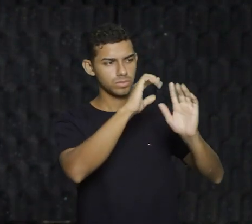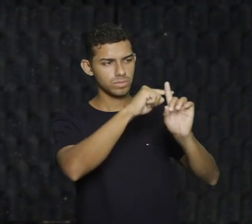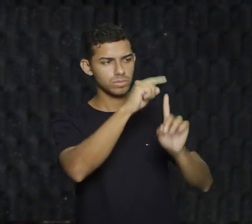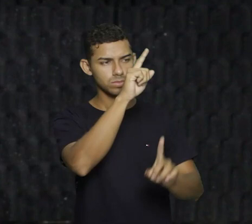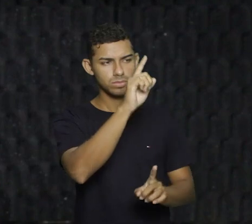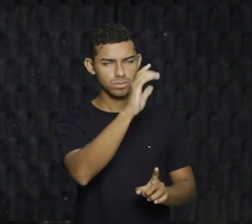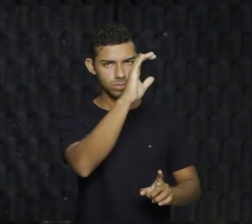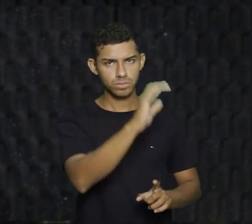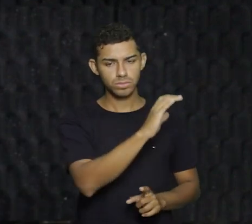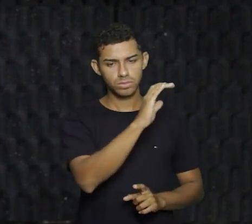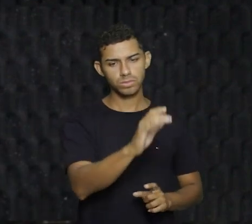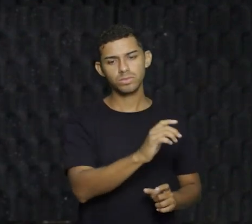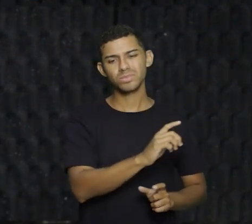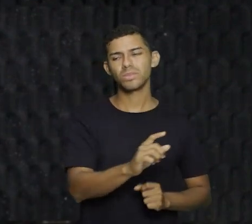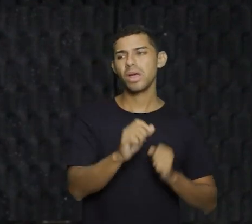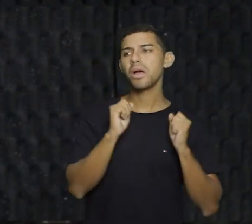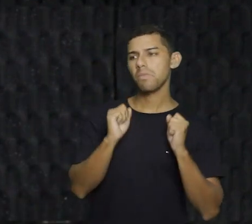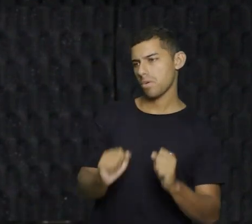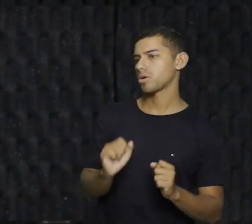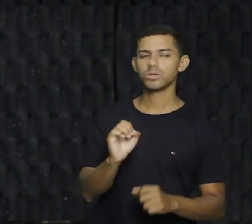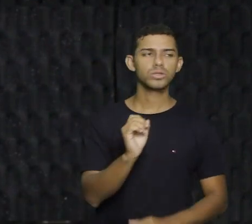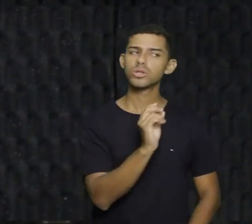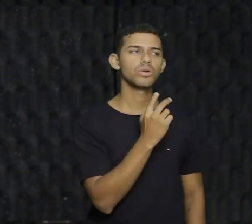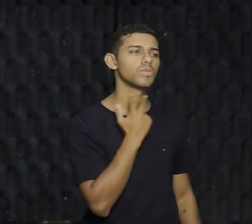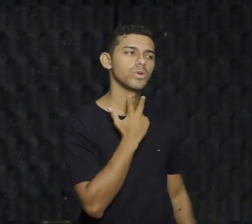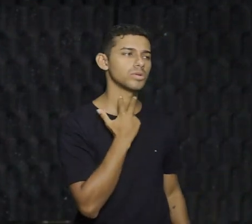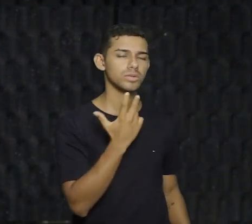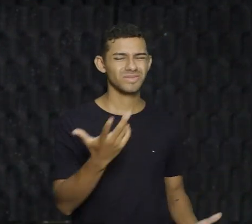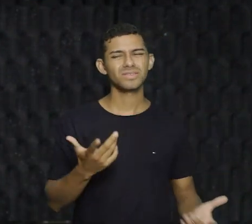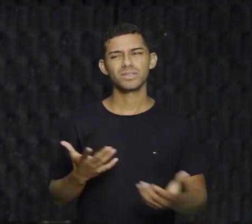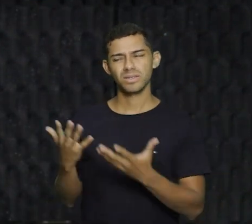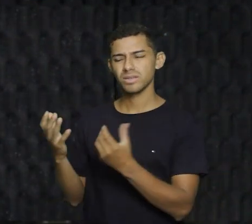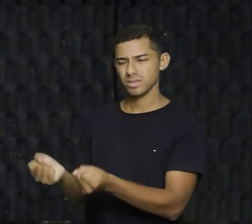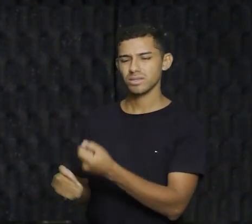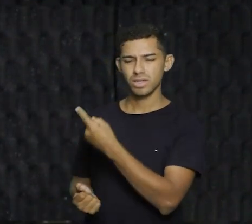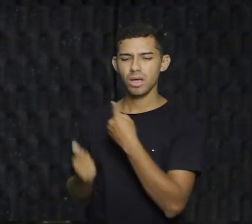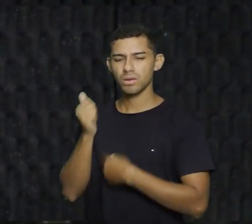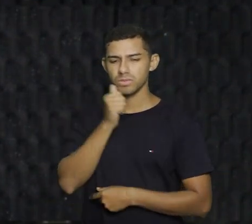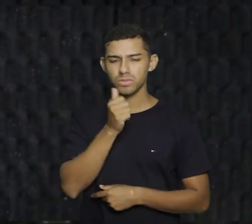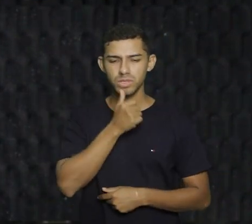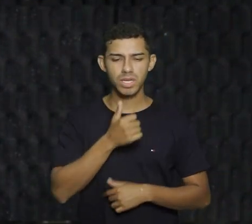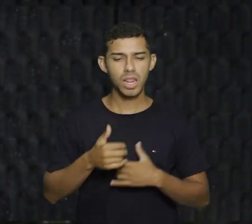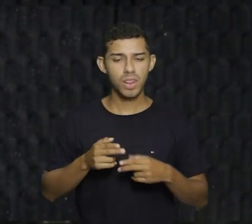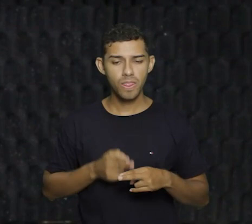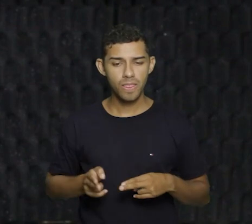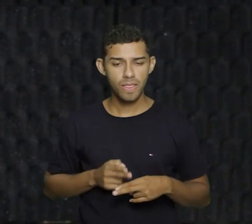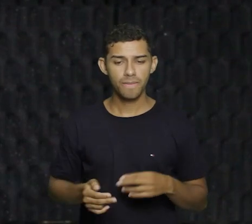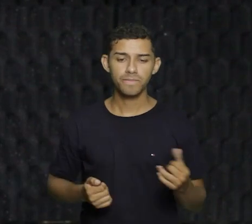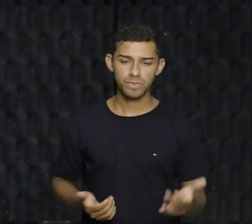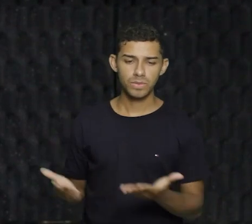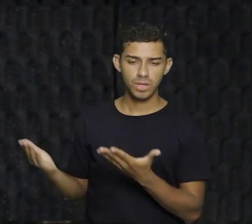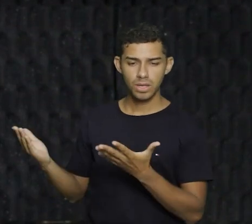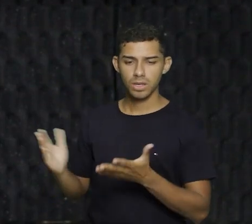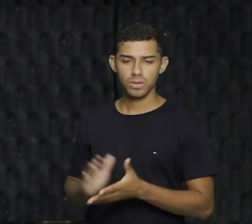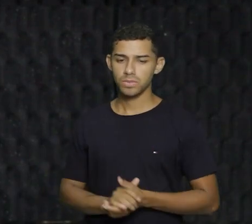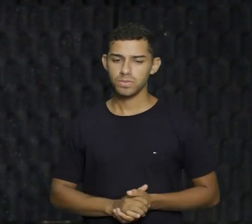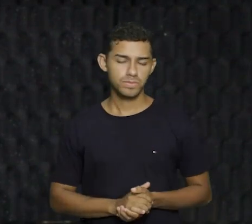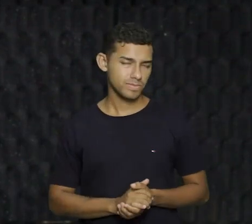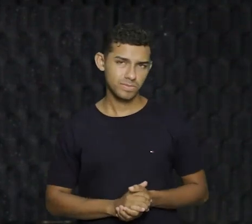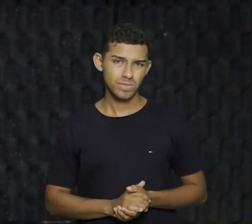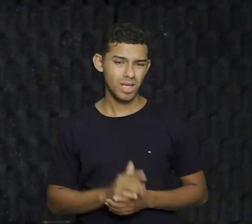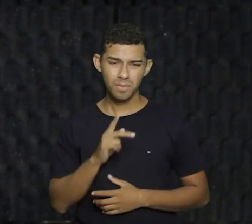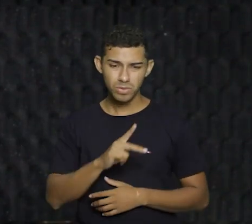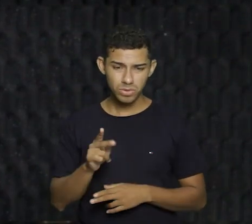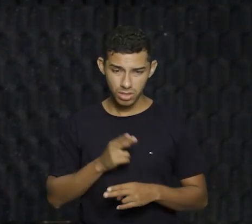Vocês acham realmente que a igreja cristã do Renascimento ia permitir uma mulher pelada desse jeito, logo de cara? Ah, professor, mas ela